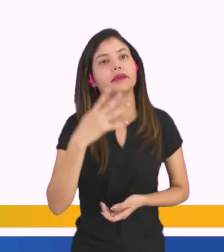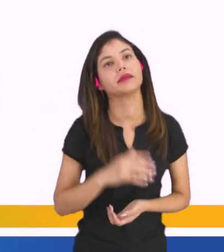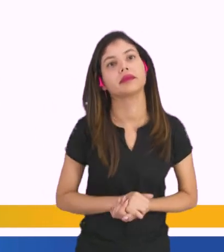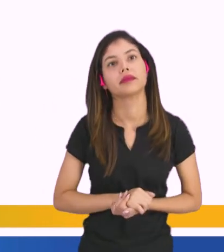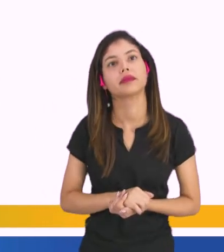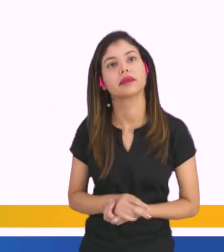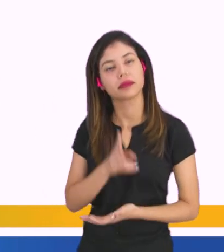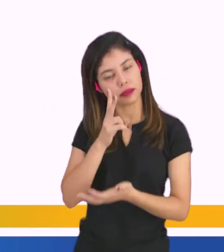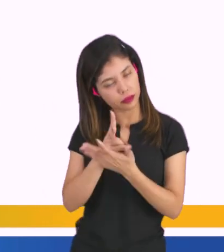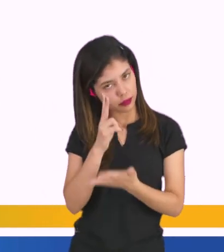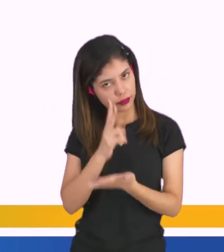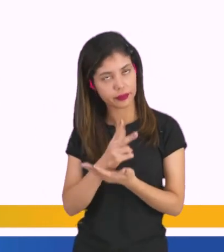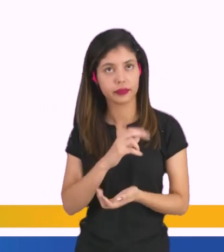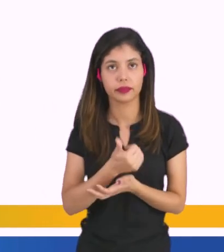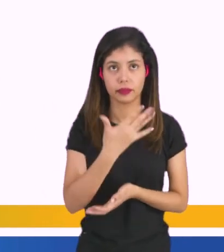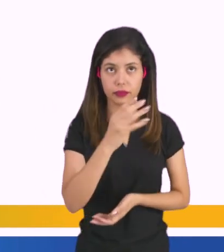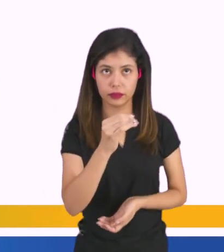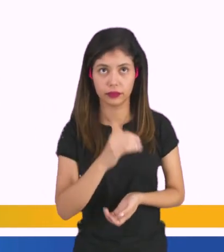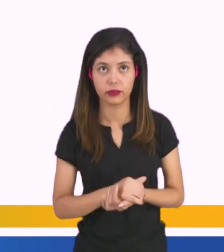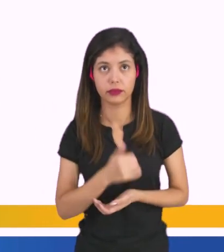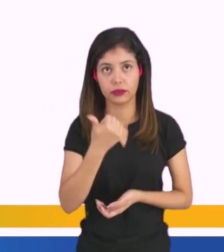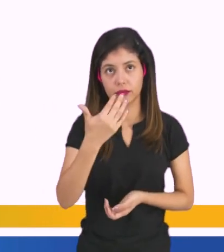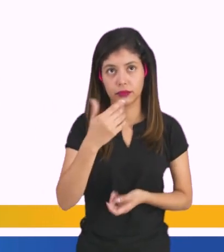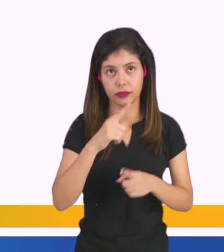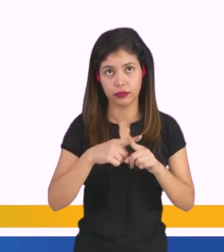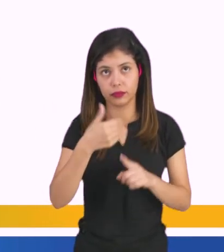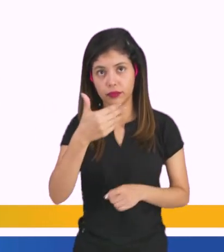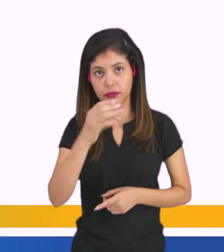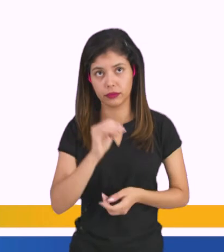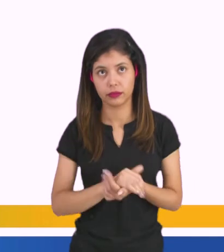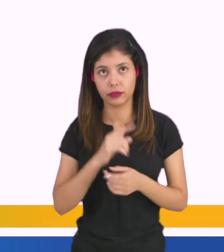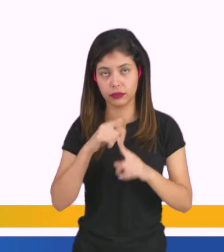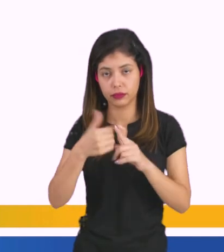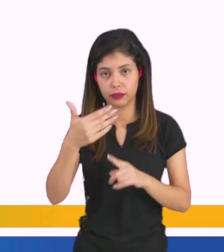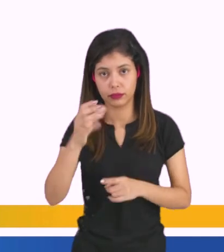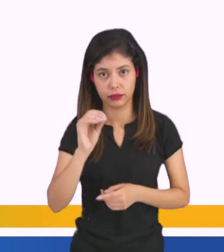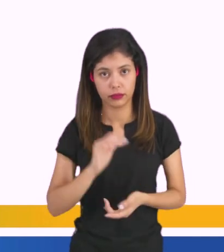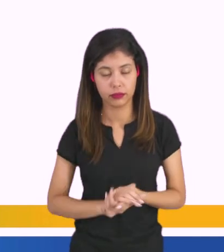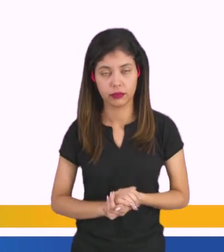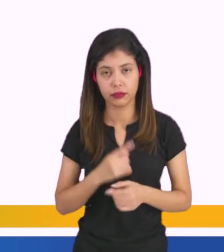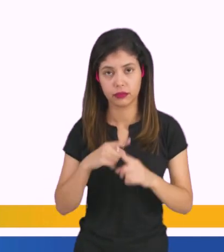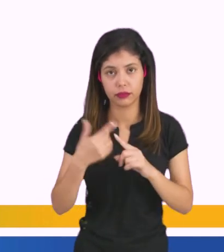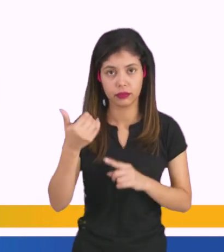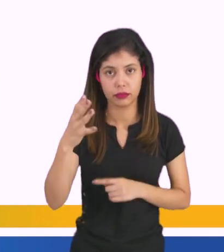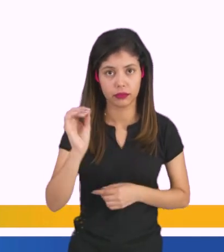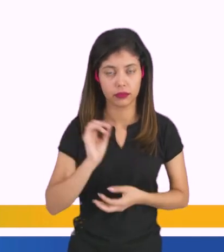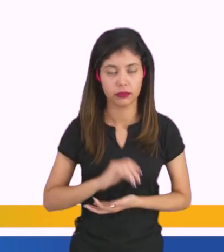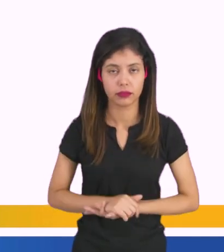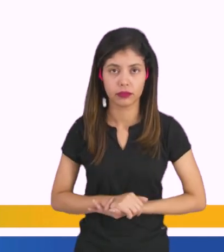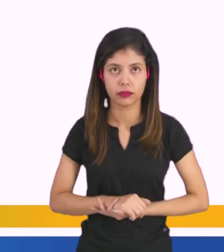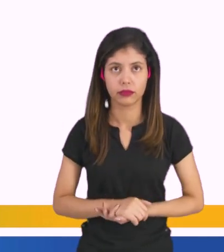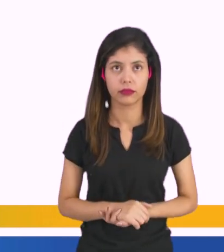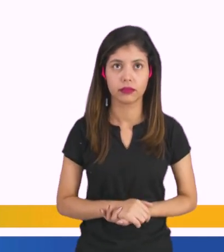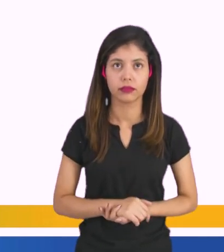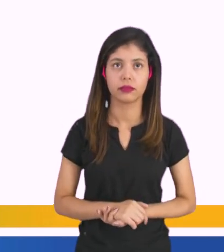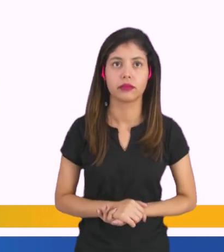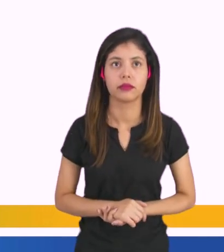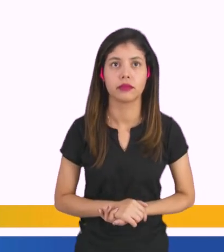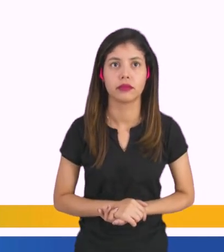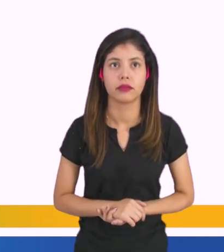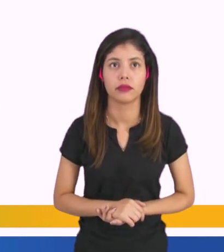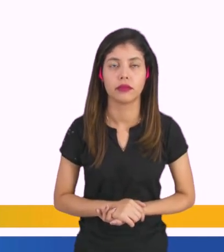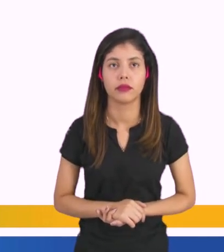algarismo na mesma sentença. 10 vezes 10 vezes 10 vezes 10. E